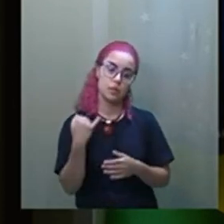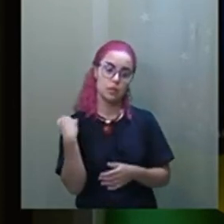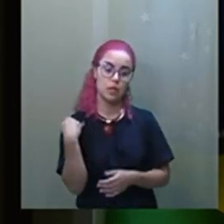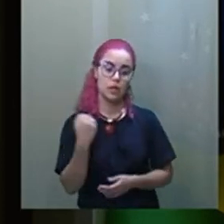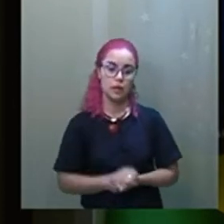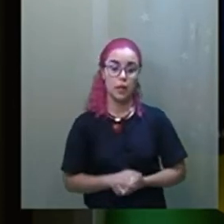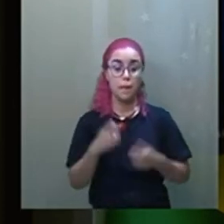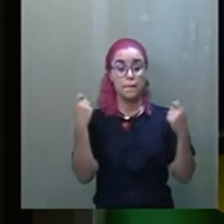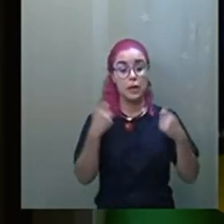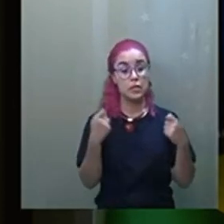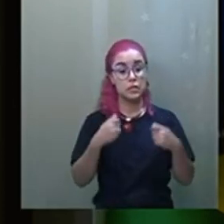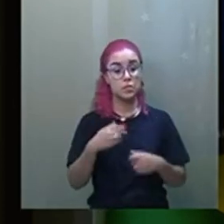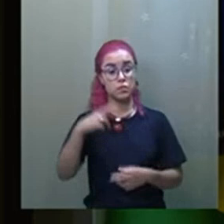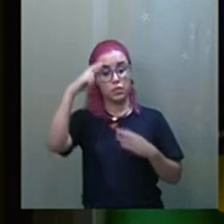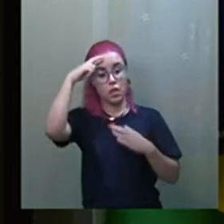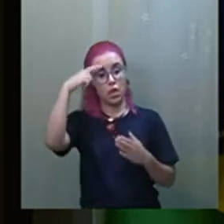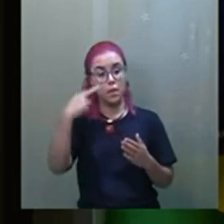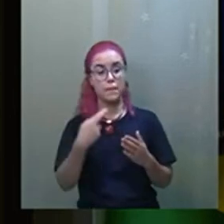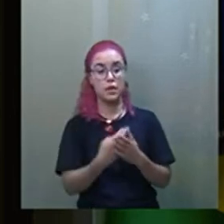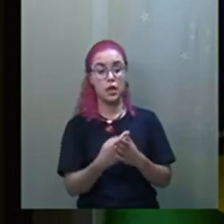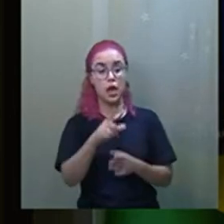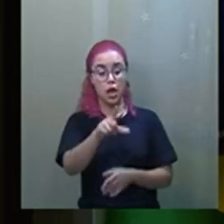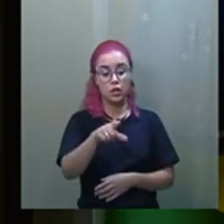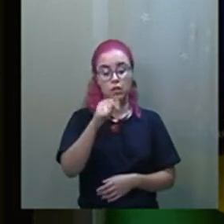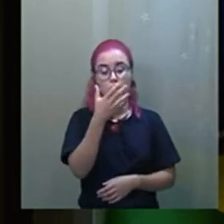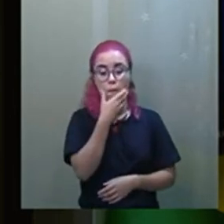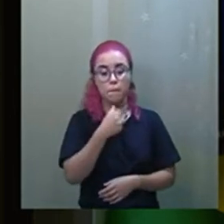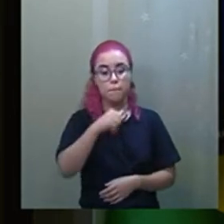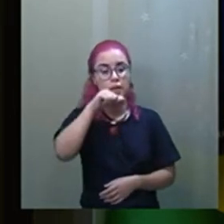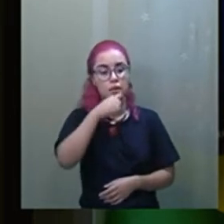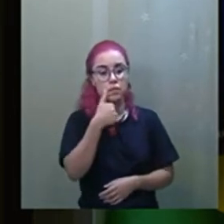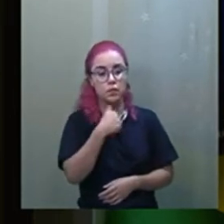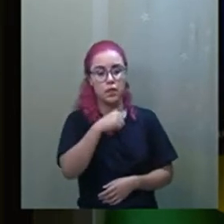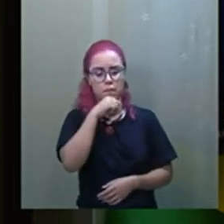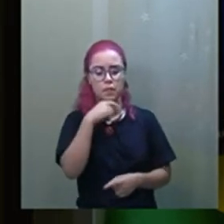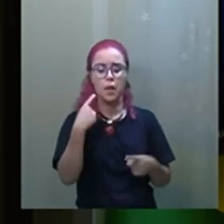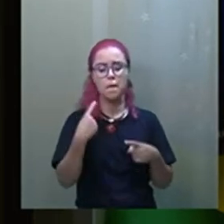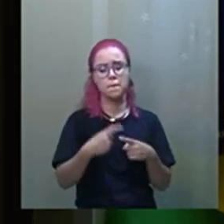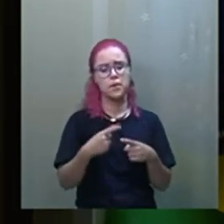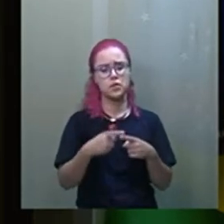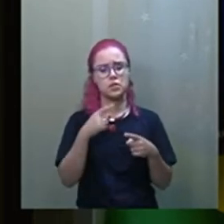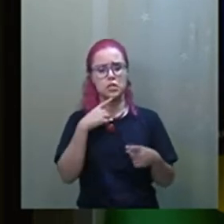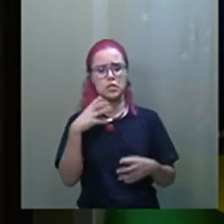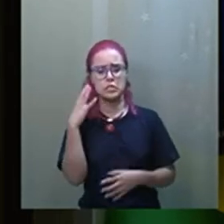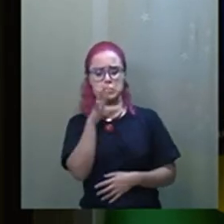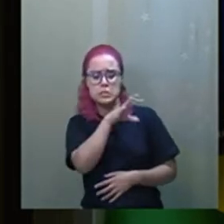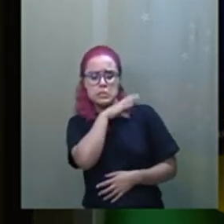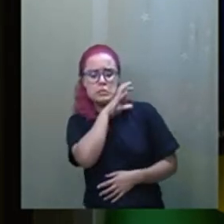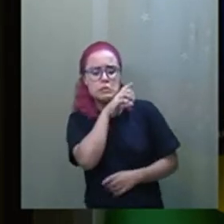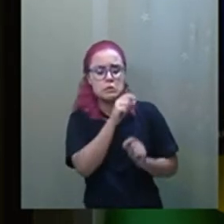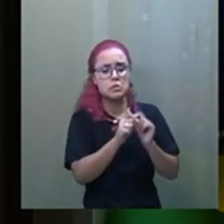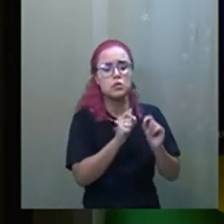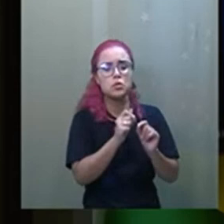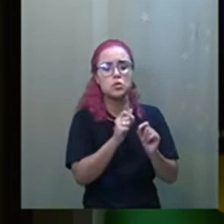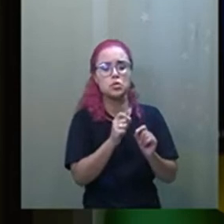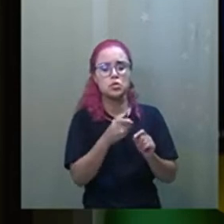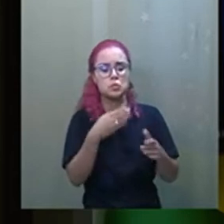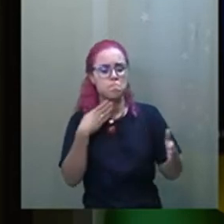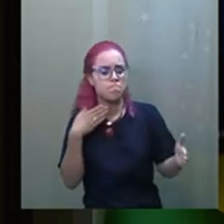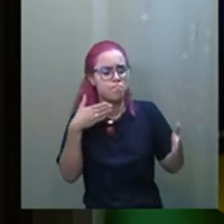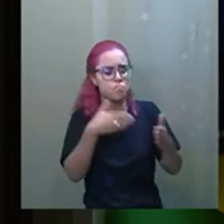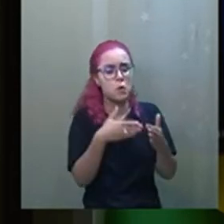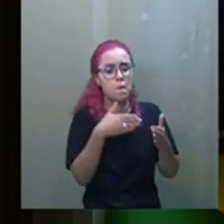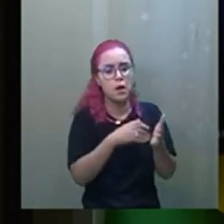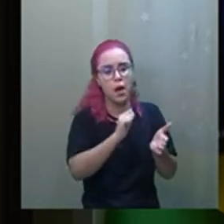autoridade dos pais, pois seria monstruoso impedir a matrícula de uma criança numa